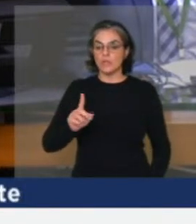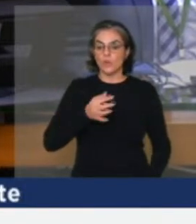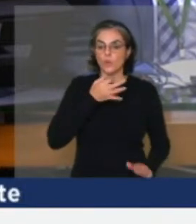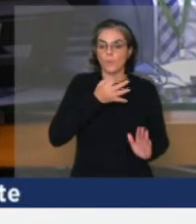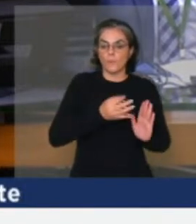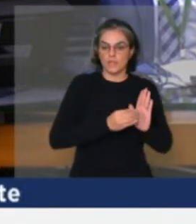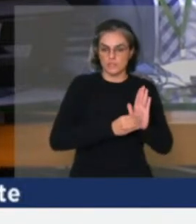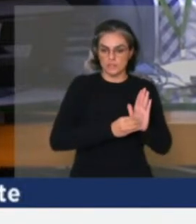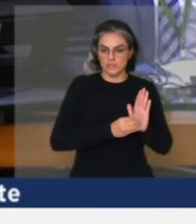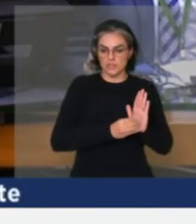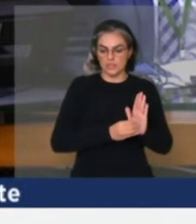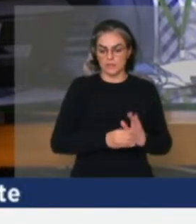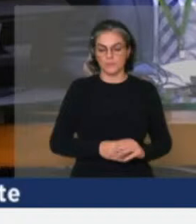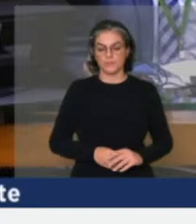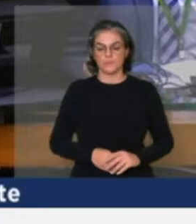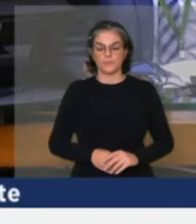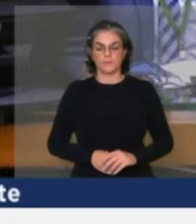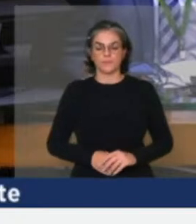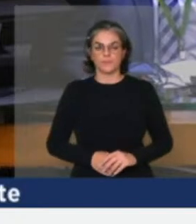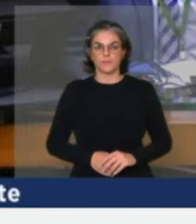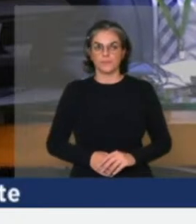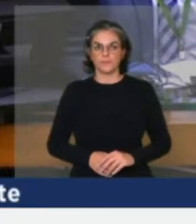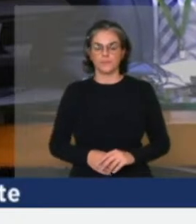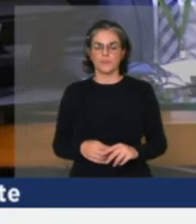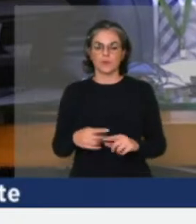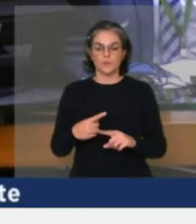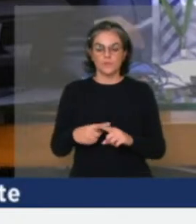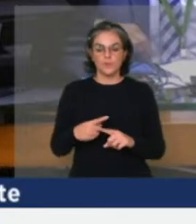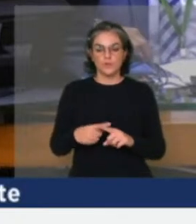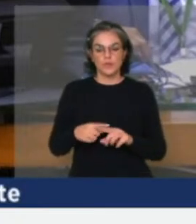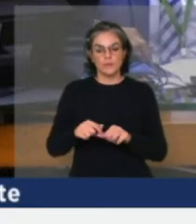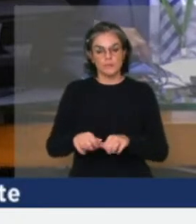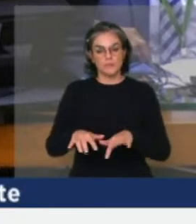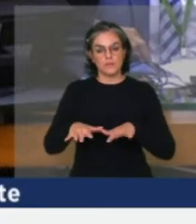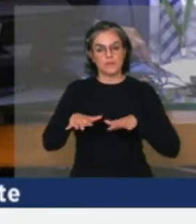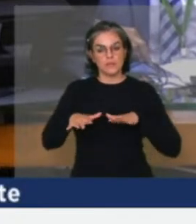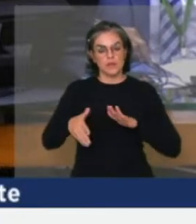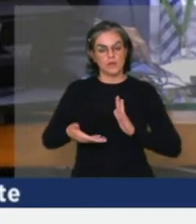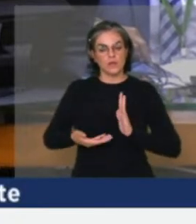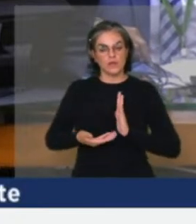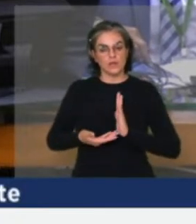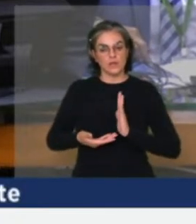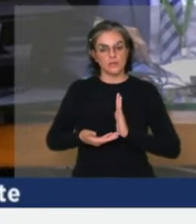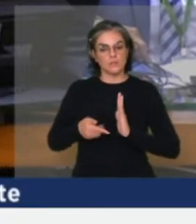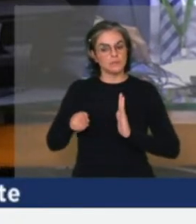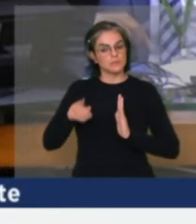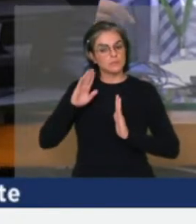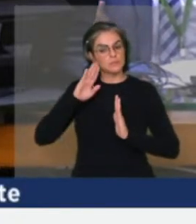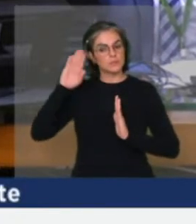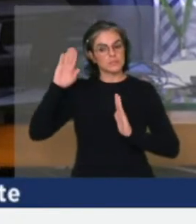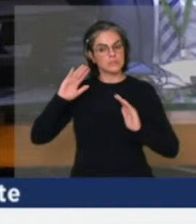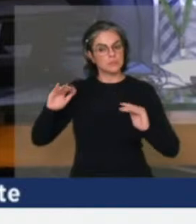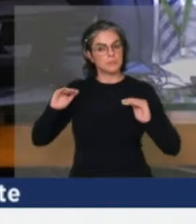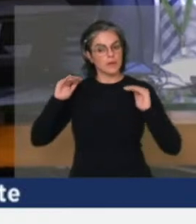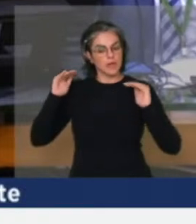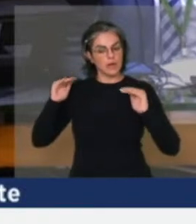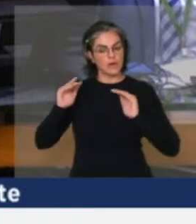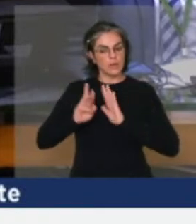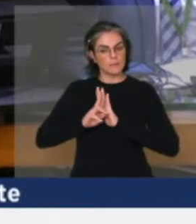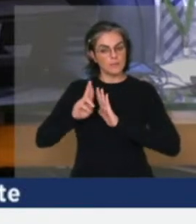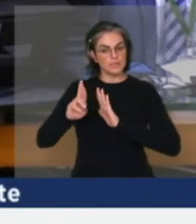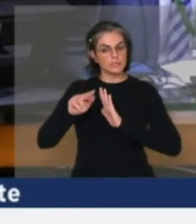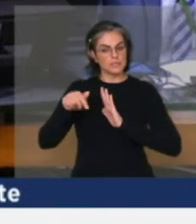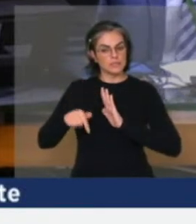compreensão mais se avulta quando se verifica que o plenário da Câmara dos Deputados, órgão máximo de representação popular com